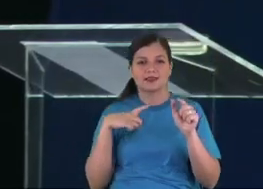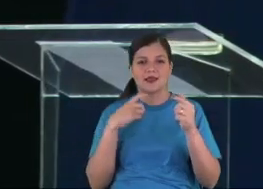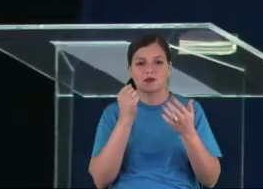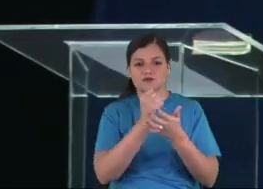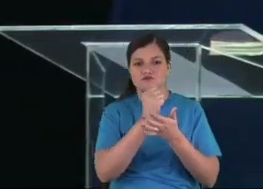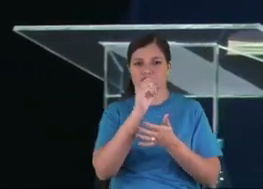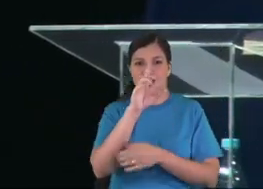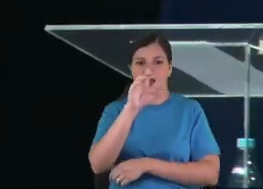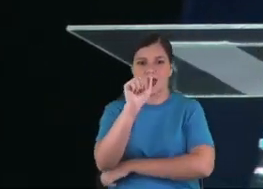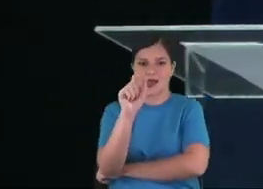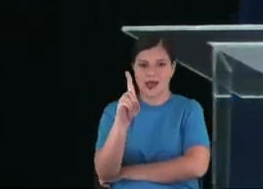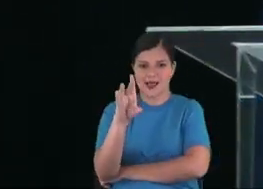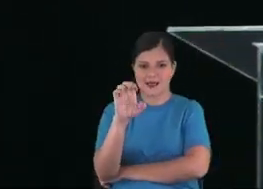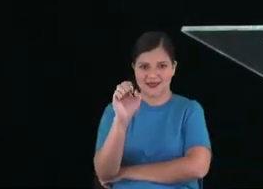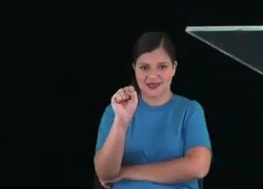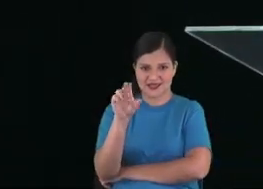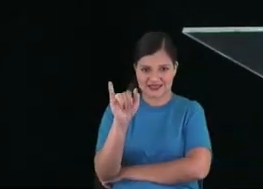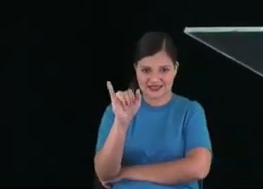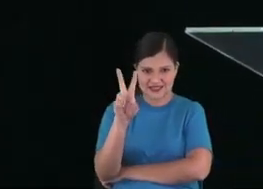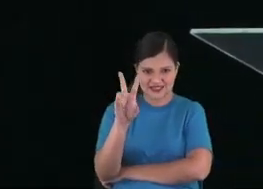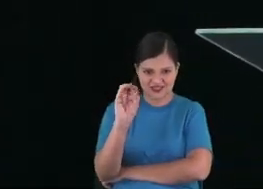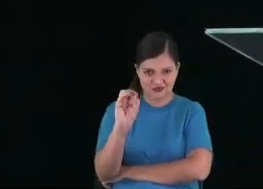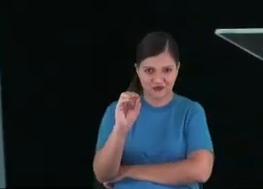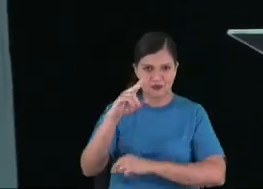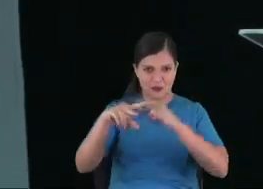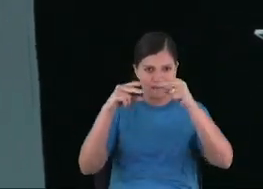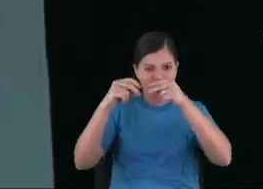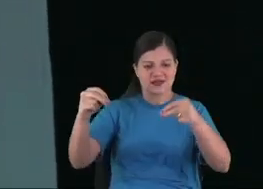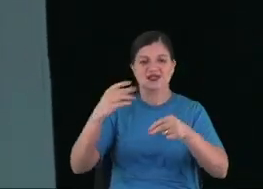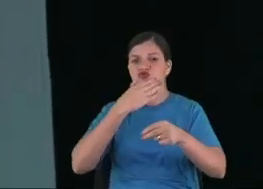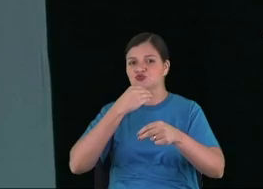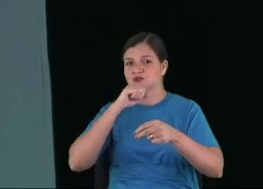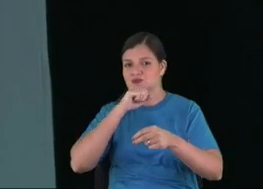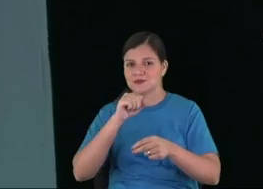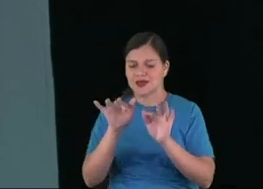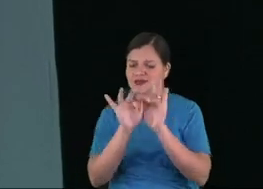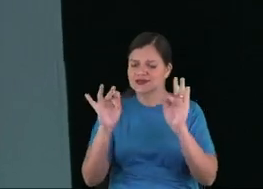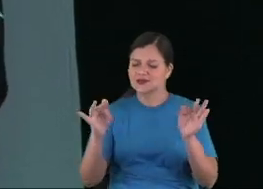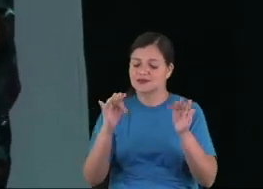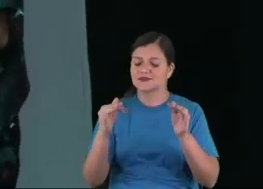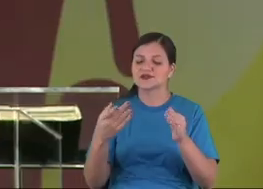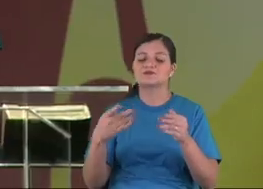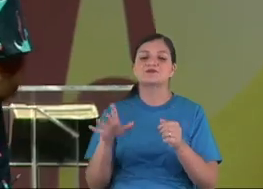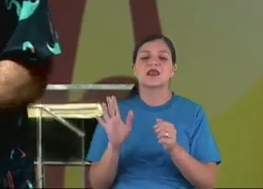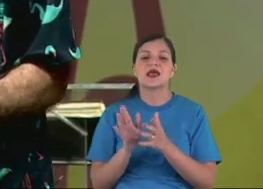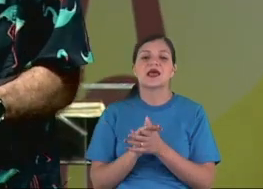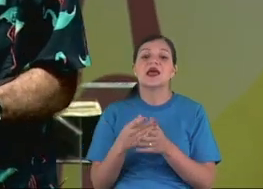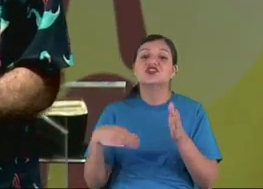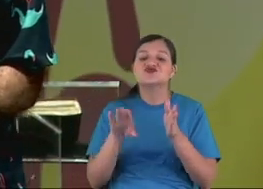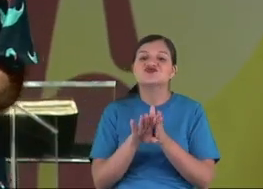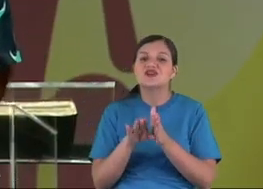dar uns adesivos para os pais, um presentinho, bem simples, mas... Chegou um pai que